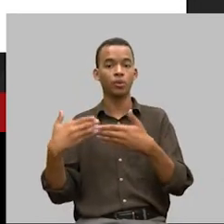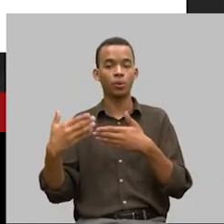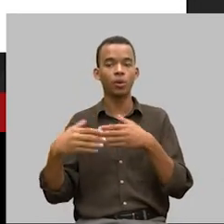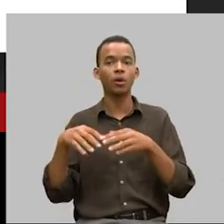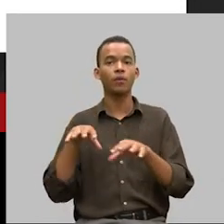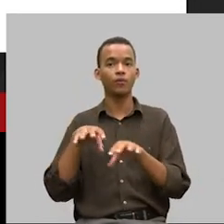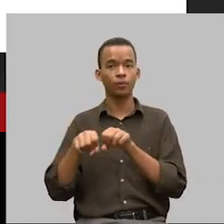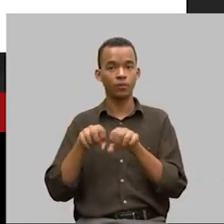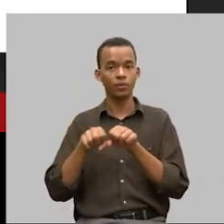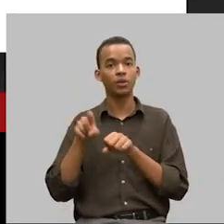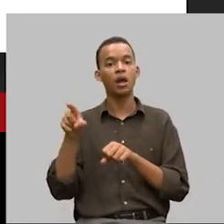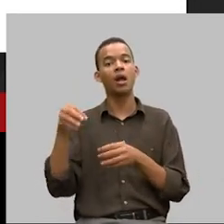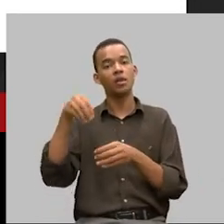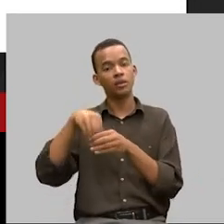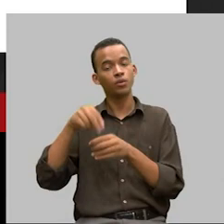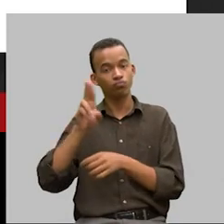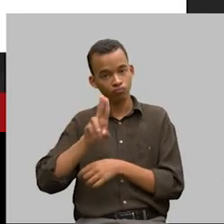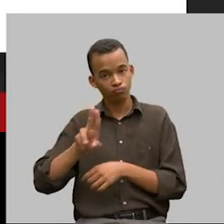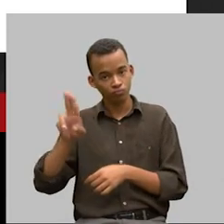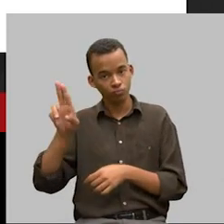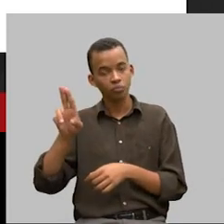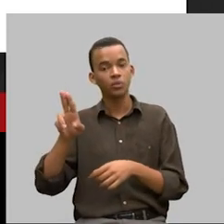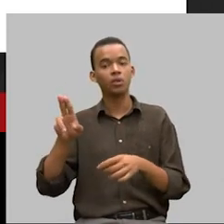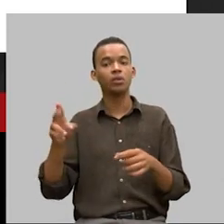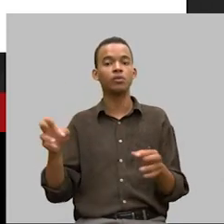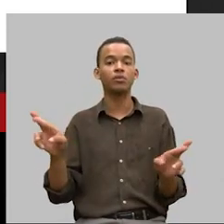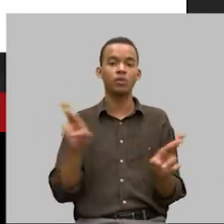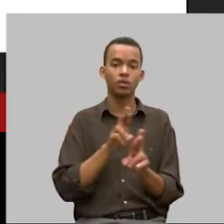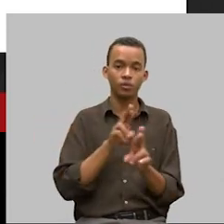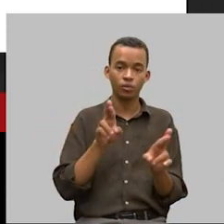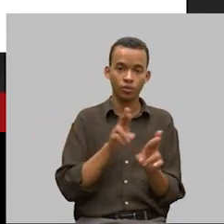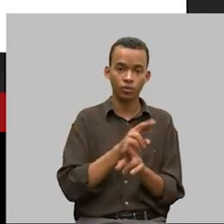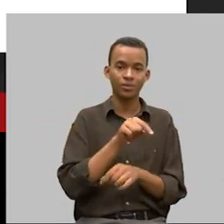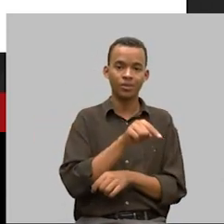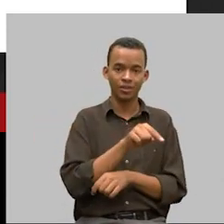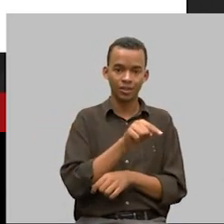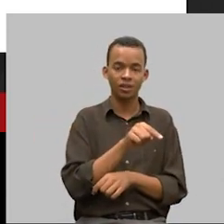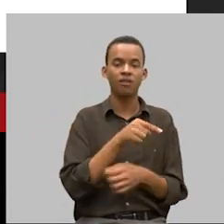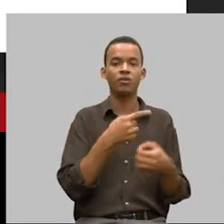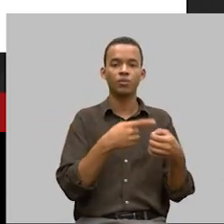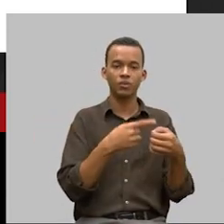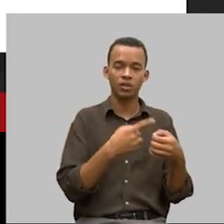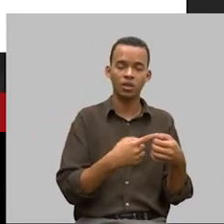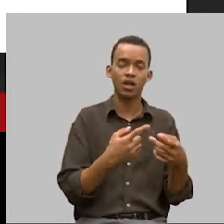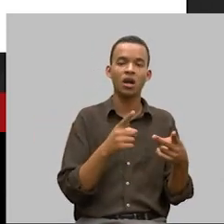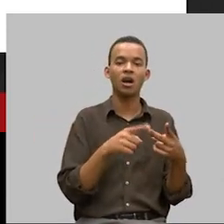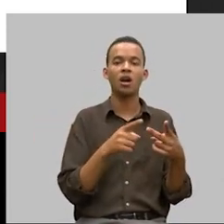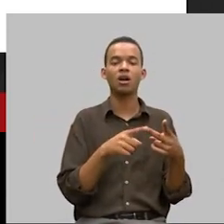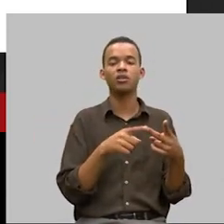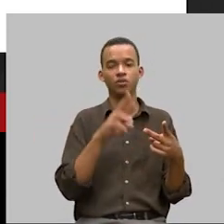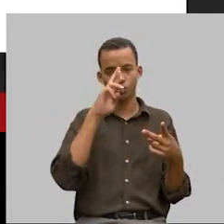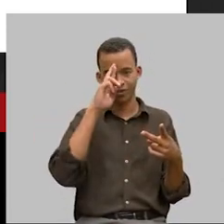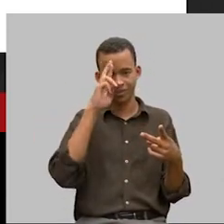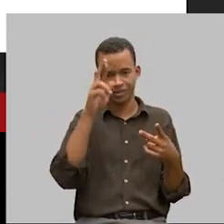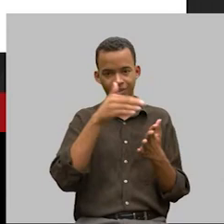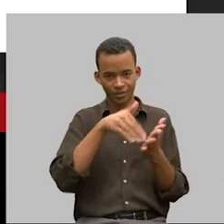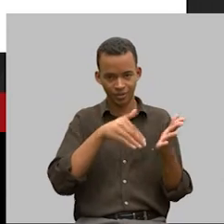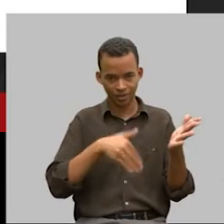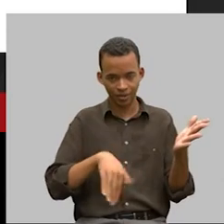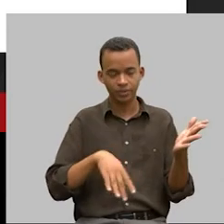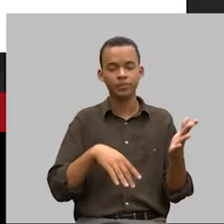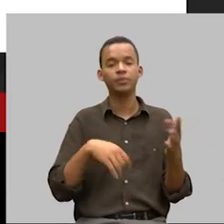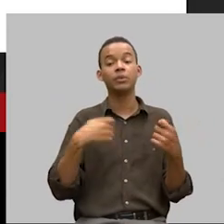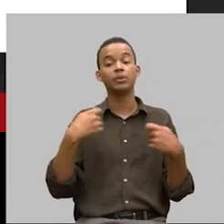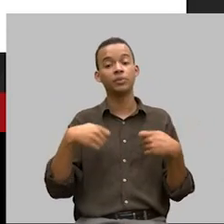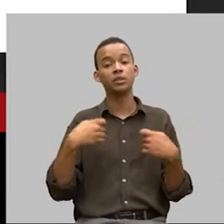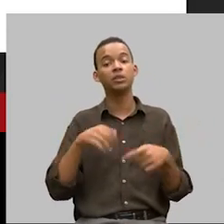Universidades então assim as Universidades vinculadas aos municípios superintendências é nosso papel também realmente formar nossos egressos nossos